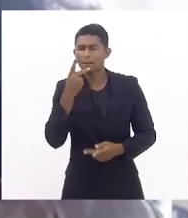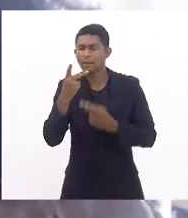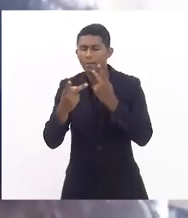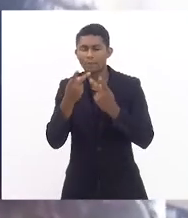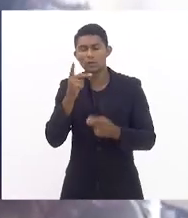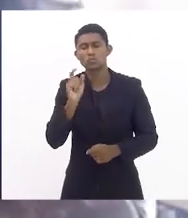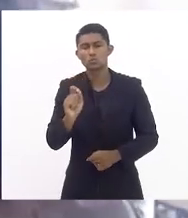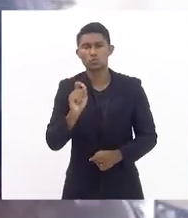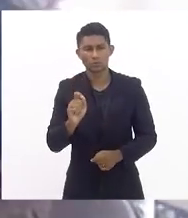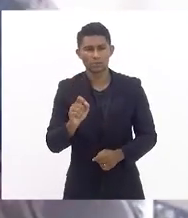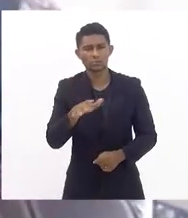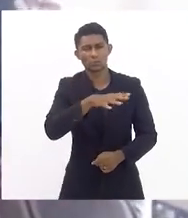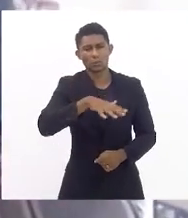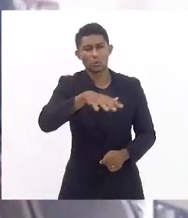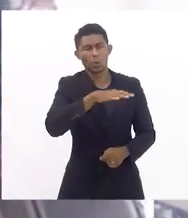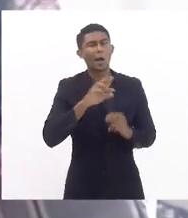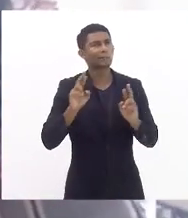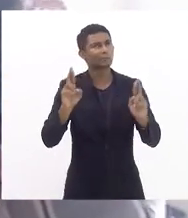essa